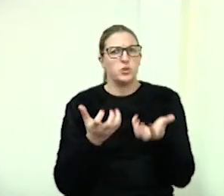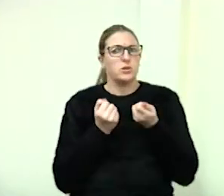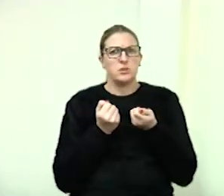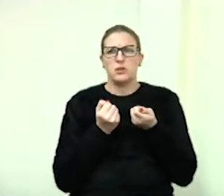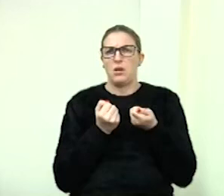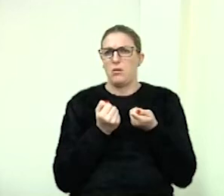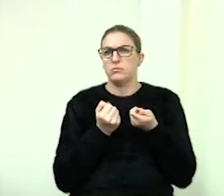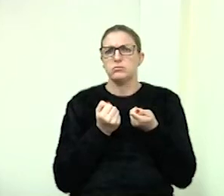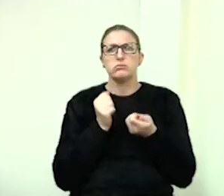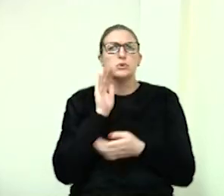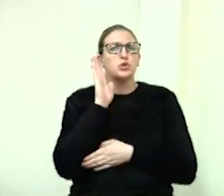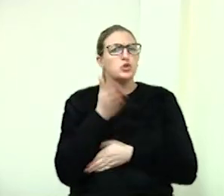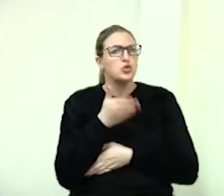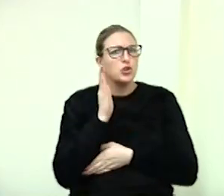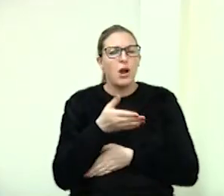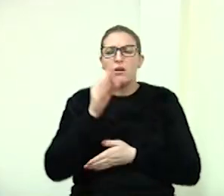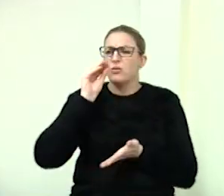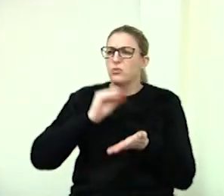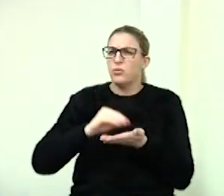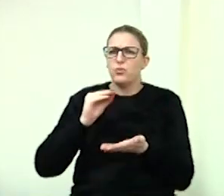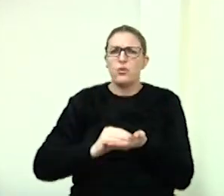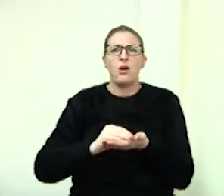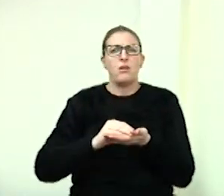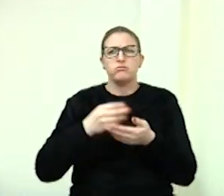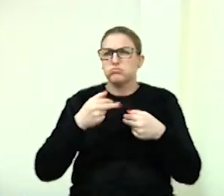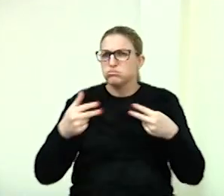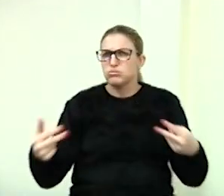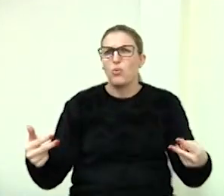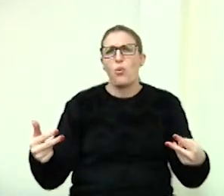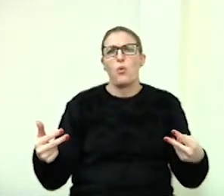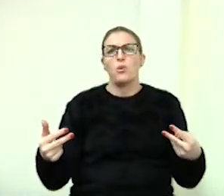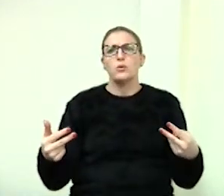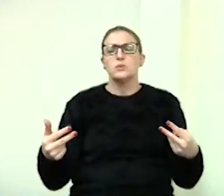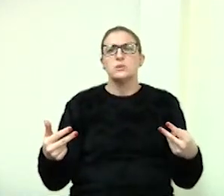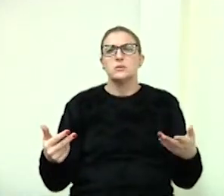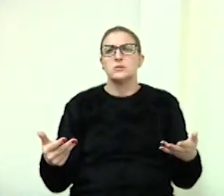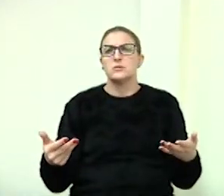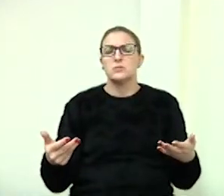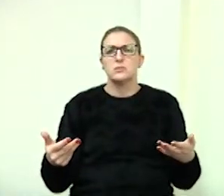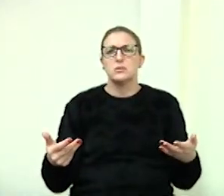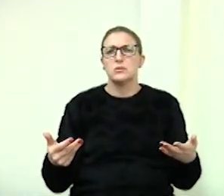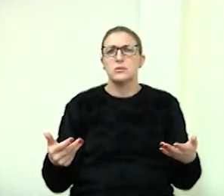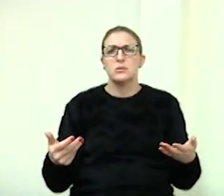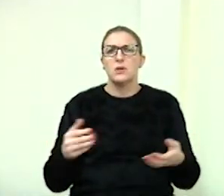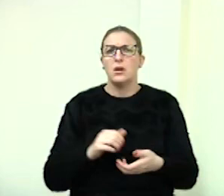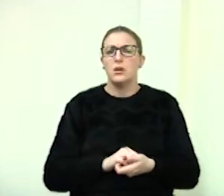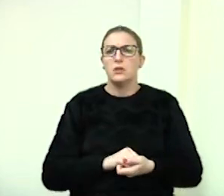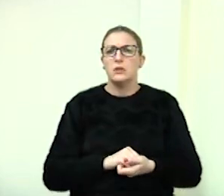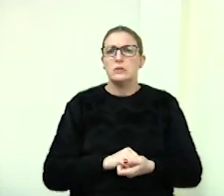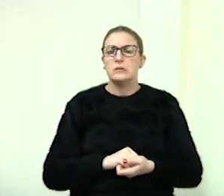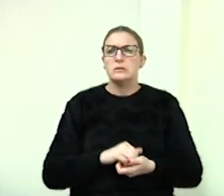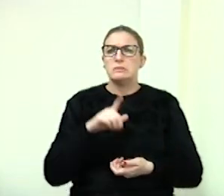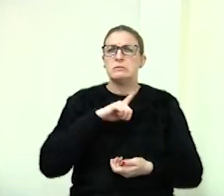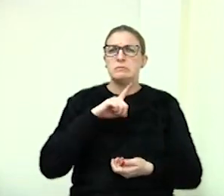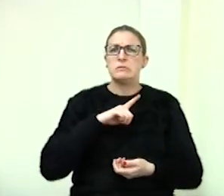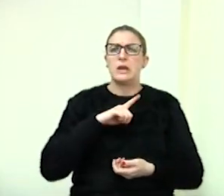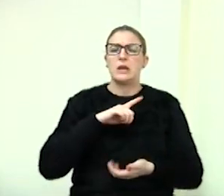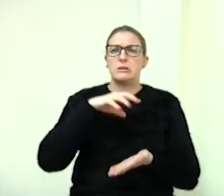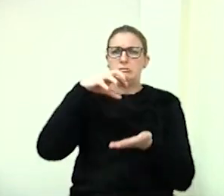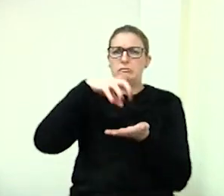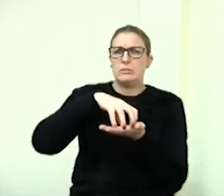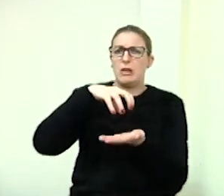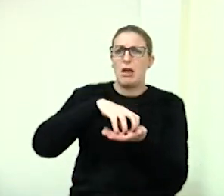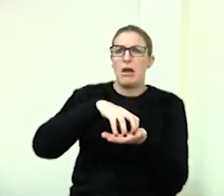A gente já está deficiente de tanta coisa, vão nos tirar ainda um departamento da questão da